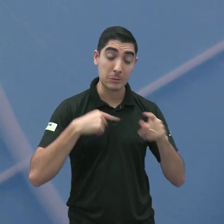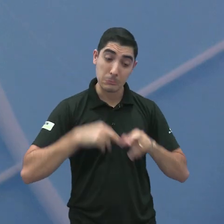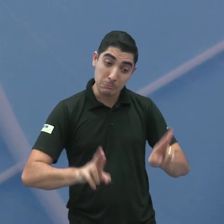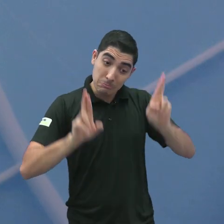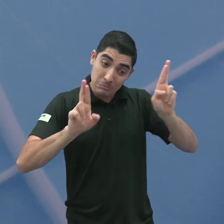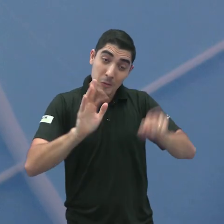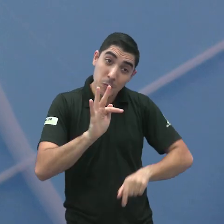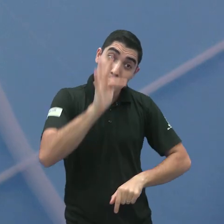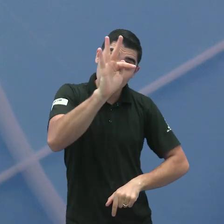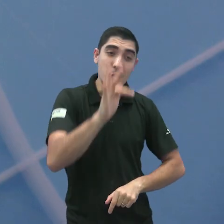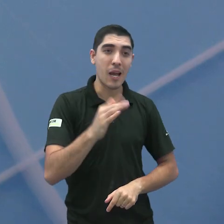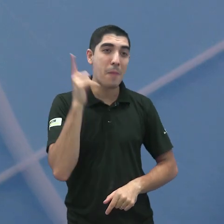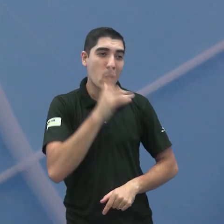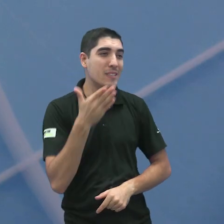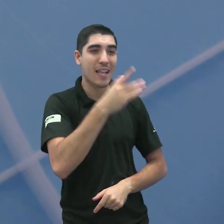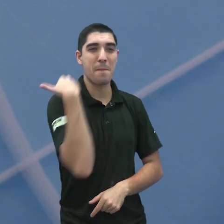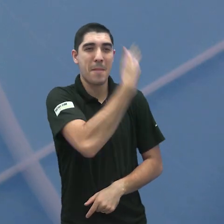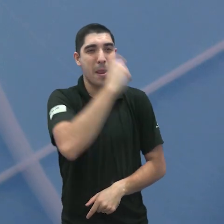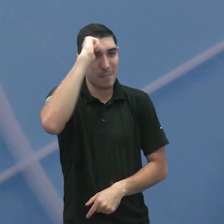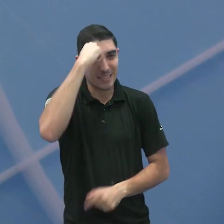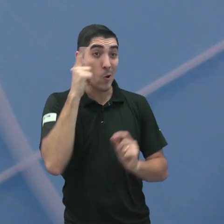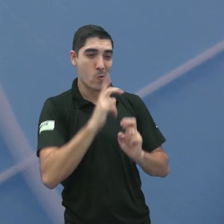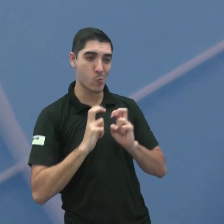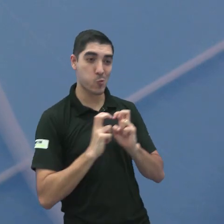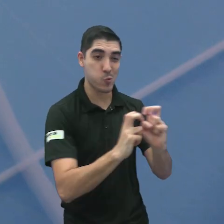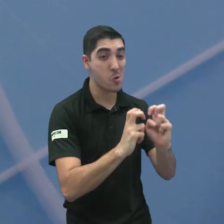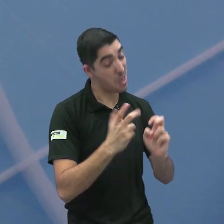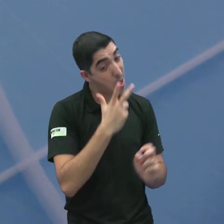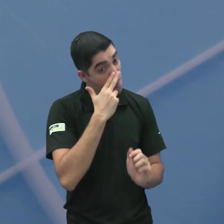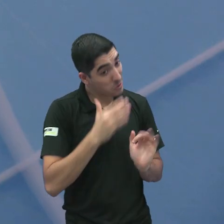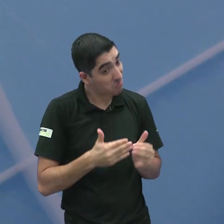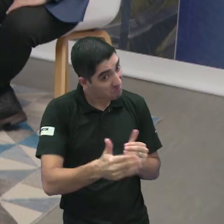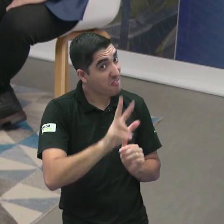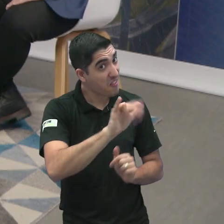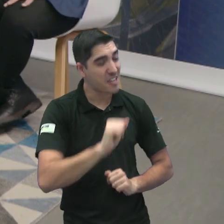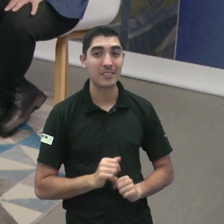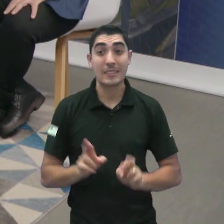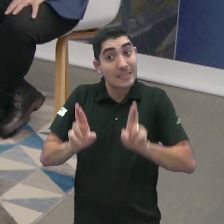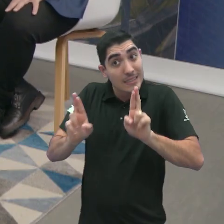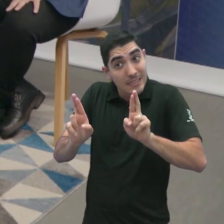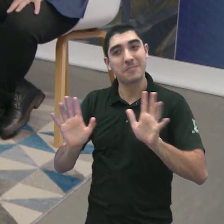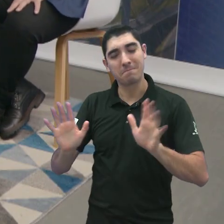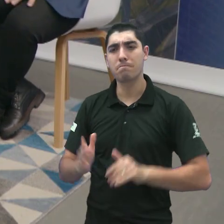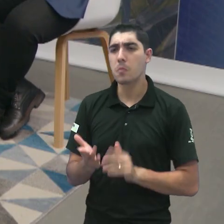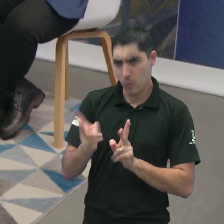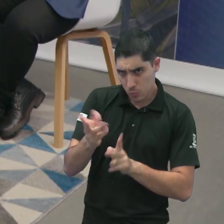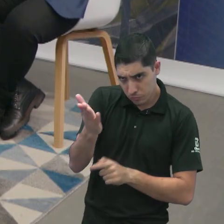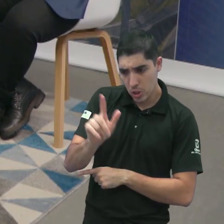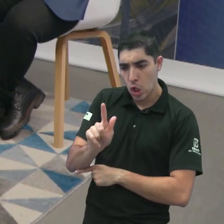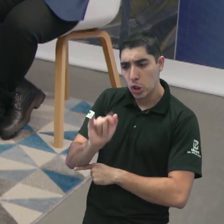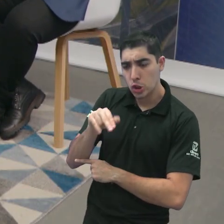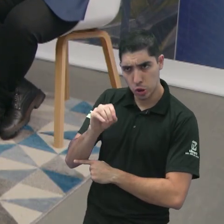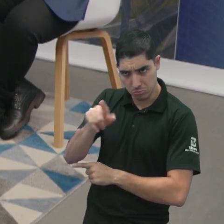gente volte aí até Aparecida de trem. Eu acho que essa é a tendência. Assim esperamos, né? Continuando com você aqui, Gino,